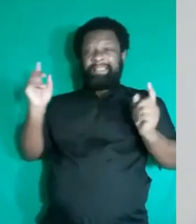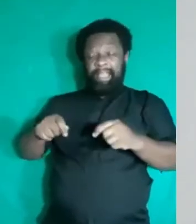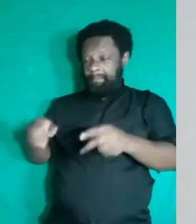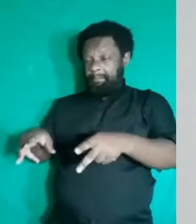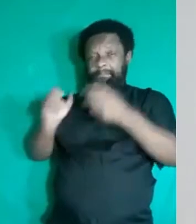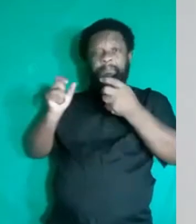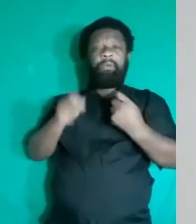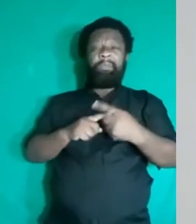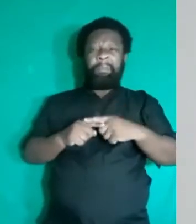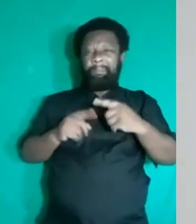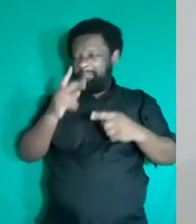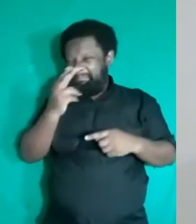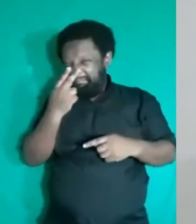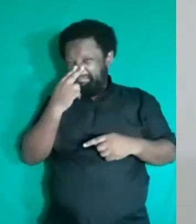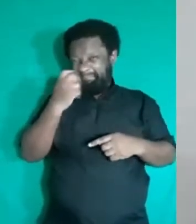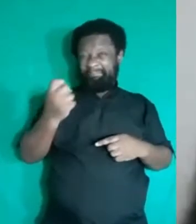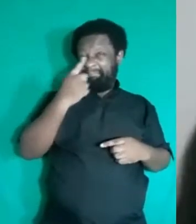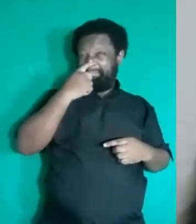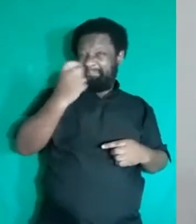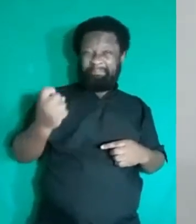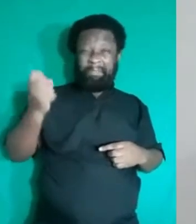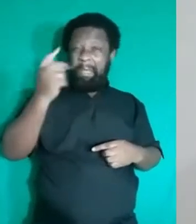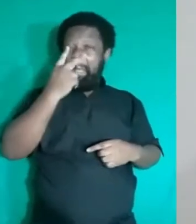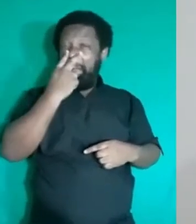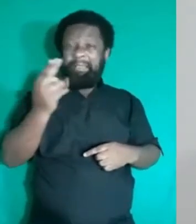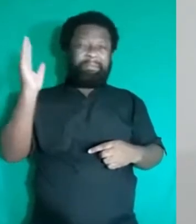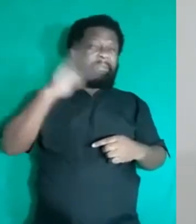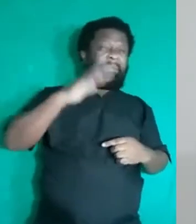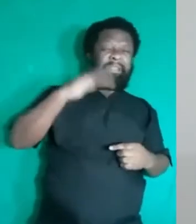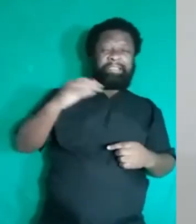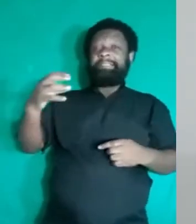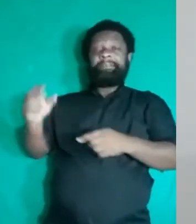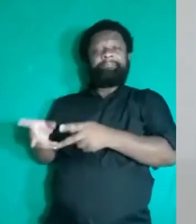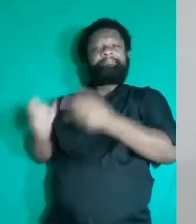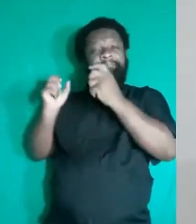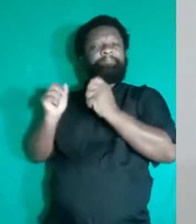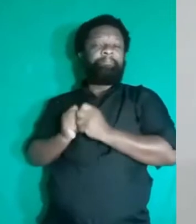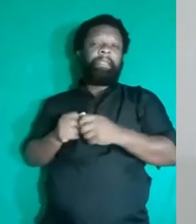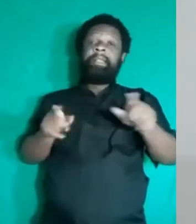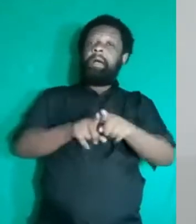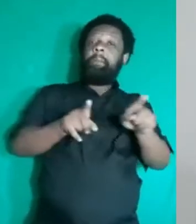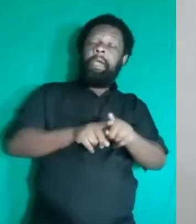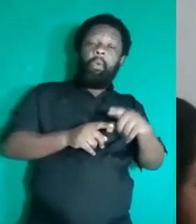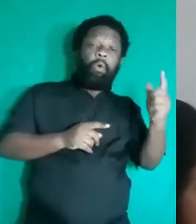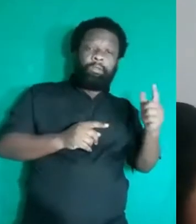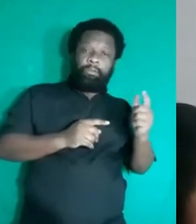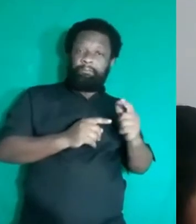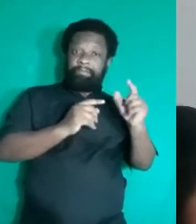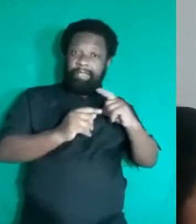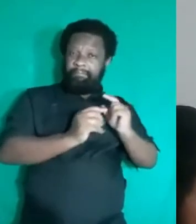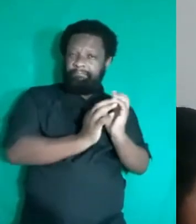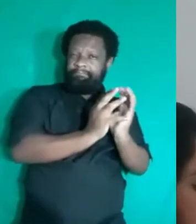acabam produzindo esse gás. É de fácil percepção por conta do seu cheiro muito desagradável, que é o cheiro de ovo podre.